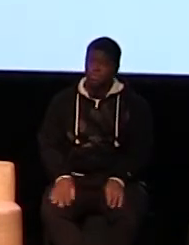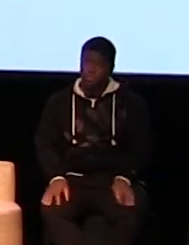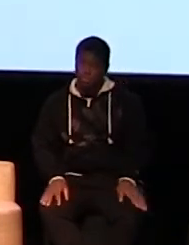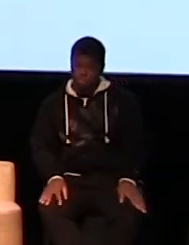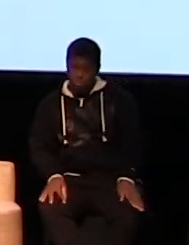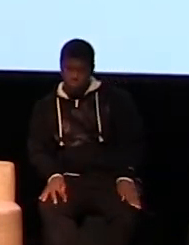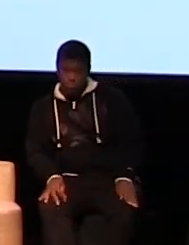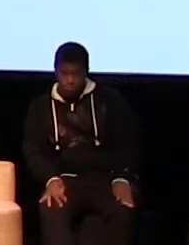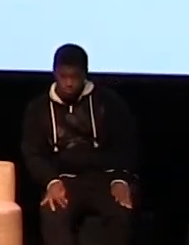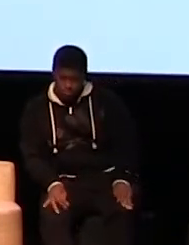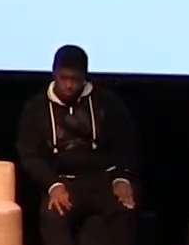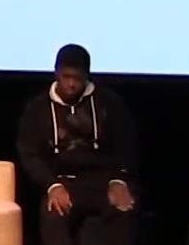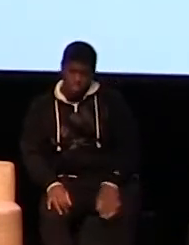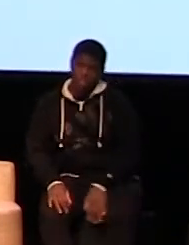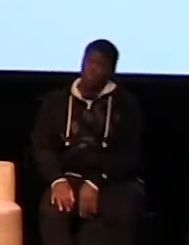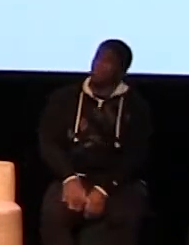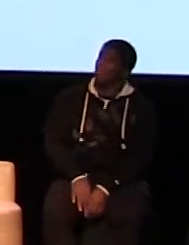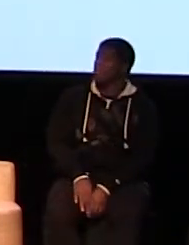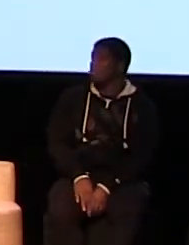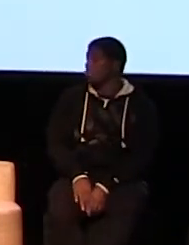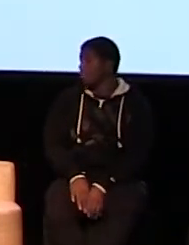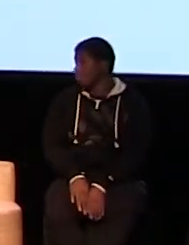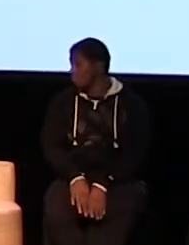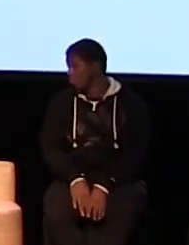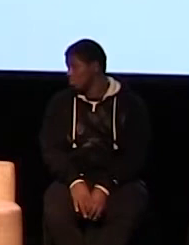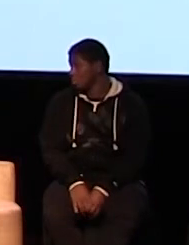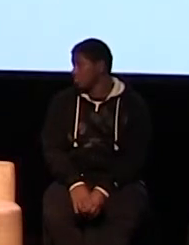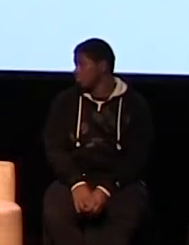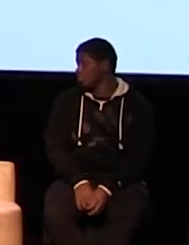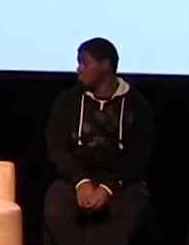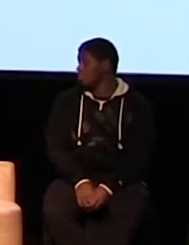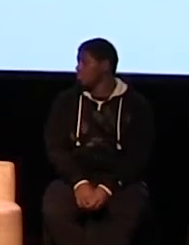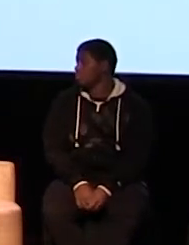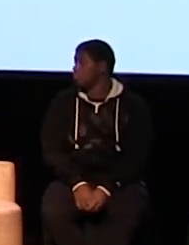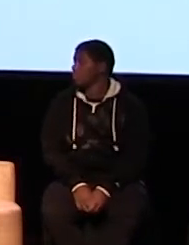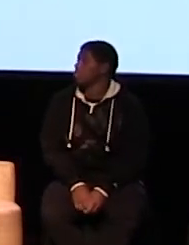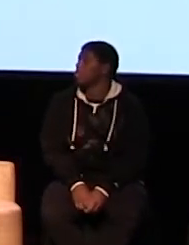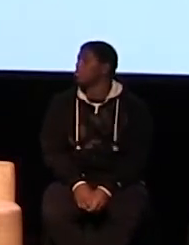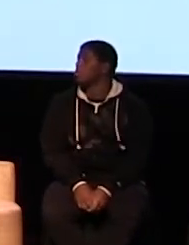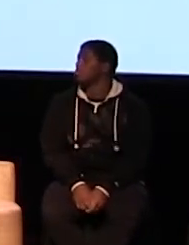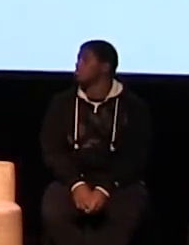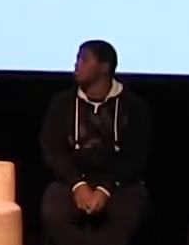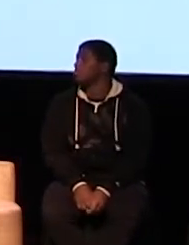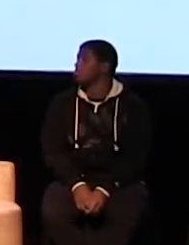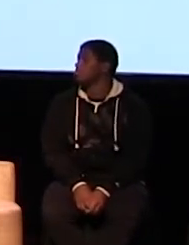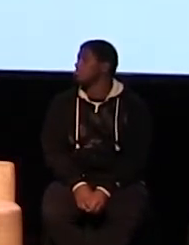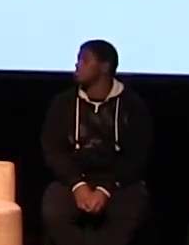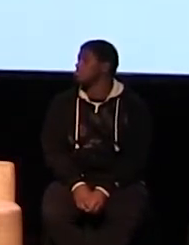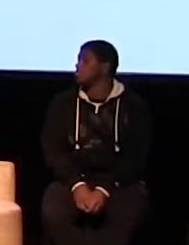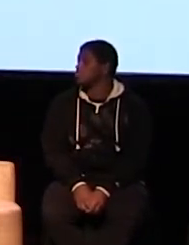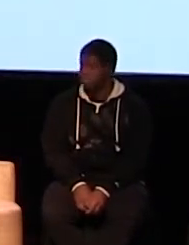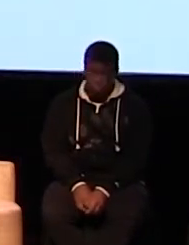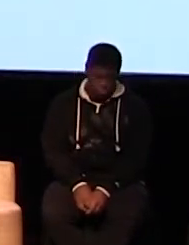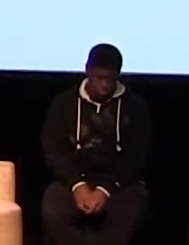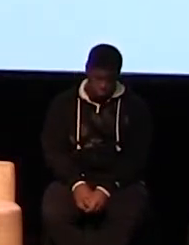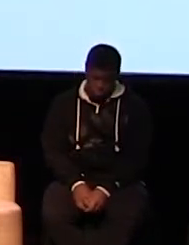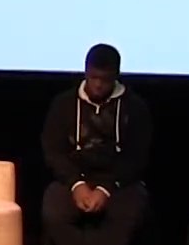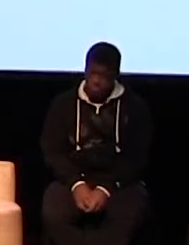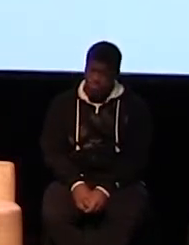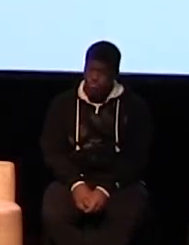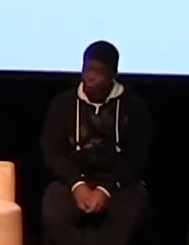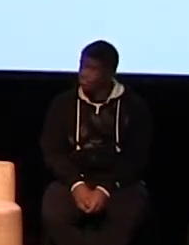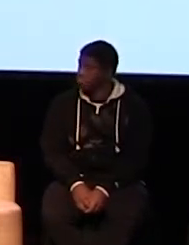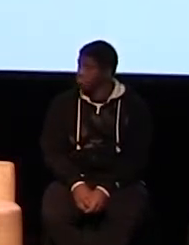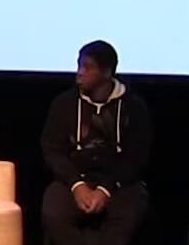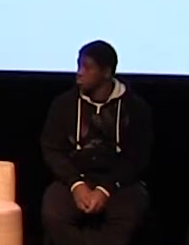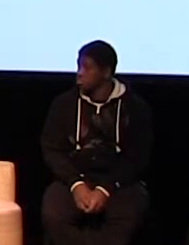a todos. Isso dá um belo trabalho. Um belo trabalho. E isso só é possível por conta de uma equipe que eu